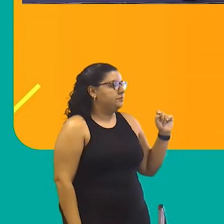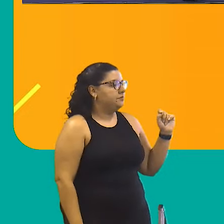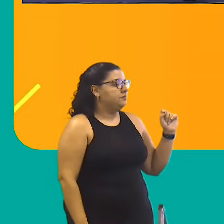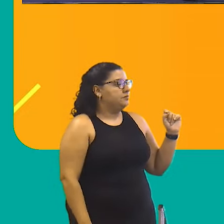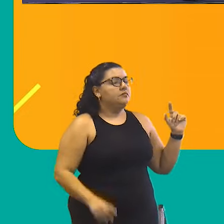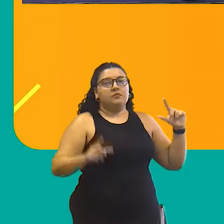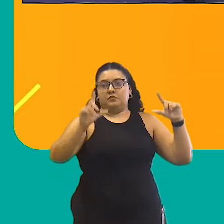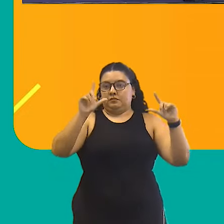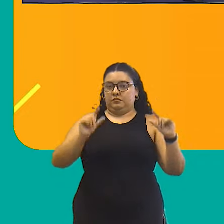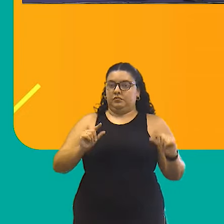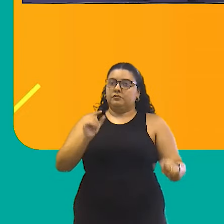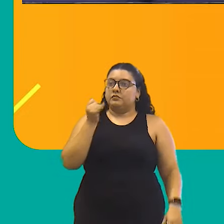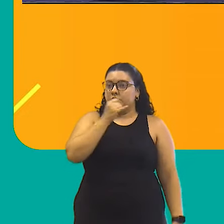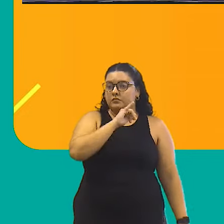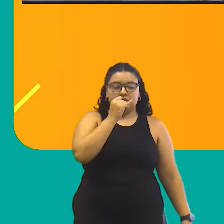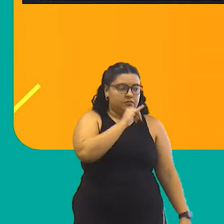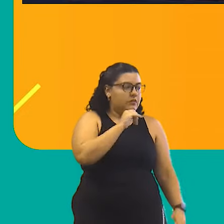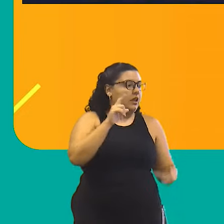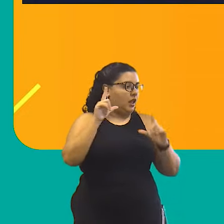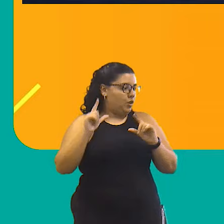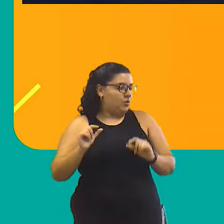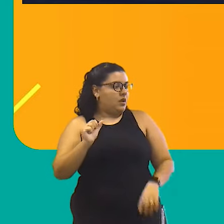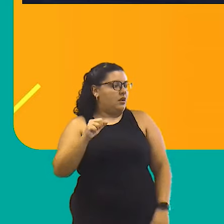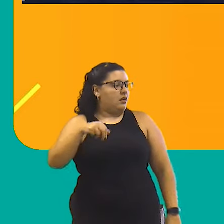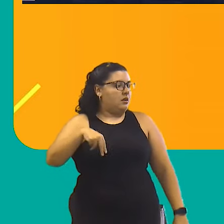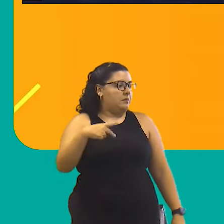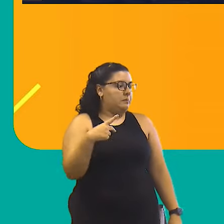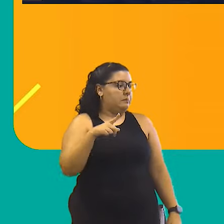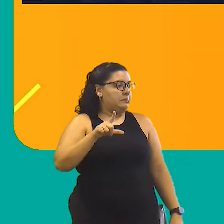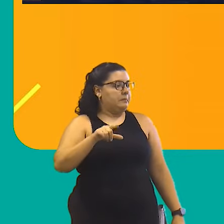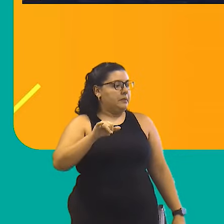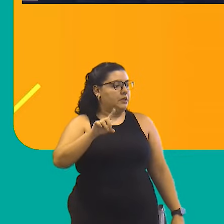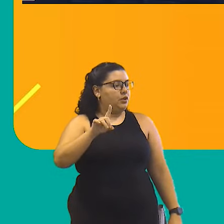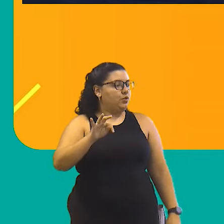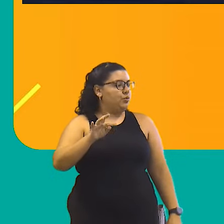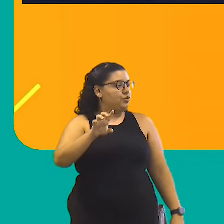Reduz energia, reduz amplitude. C.